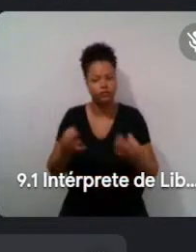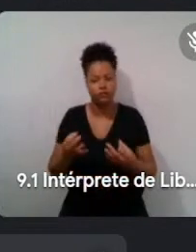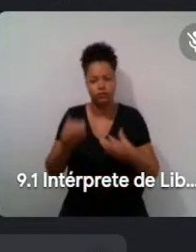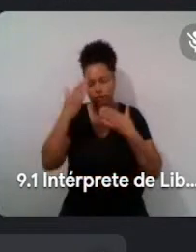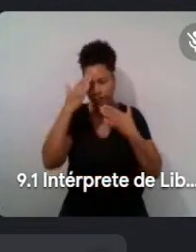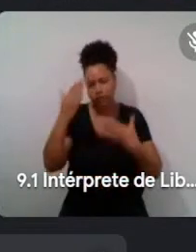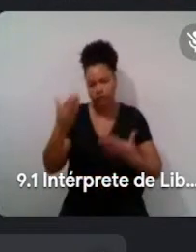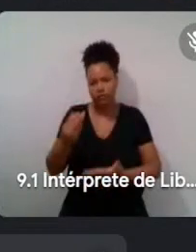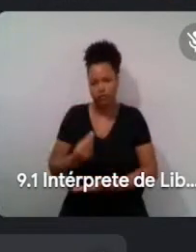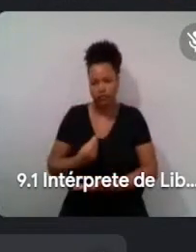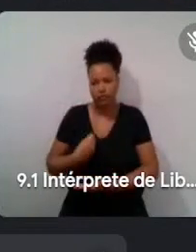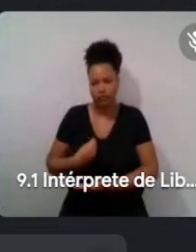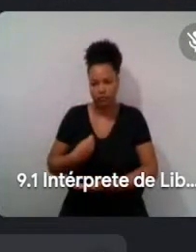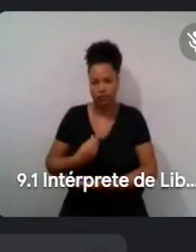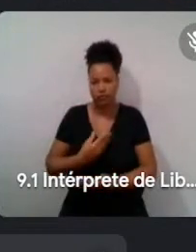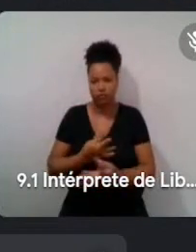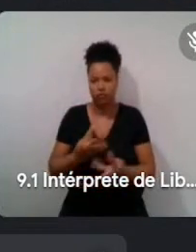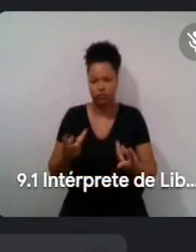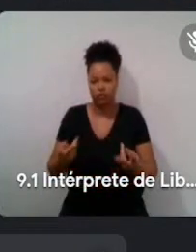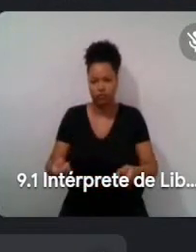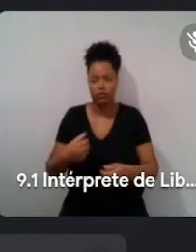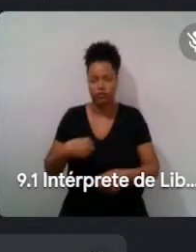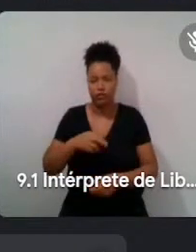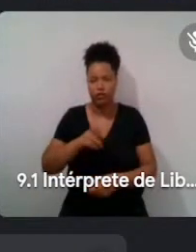todos, então proclamo o resultado.